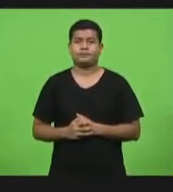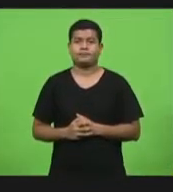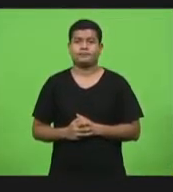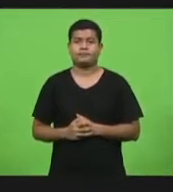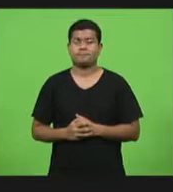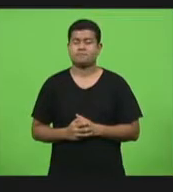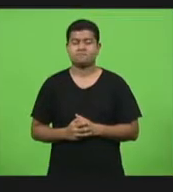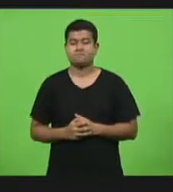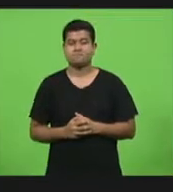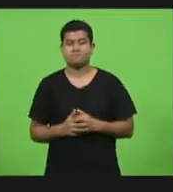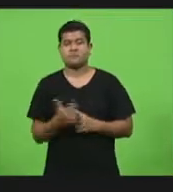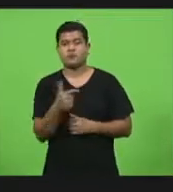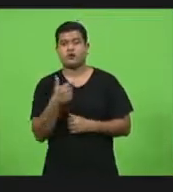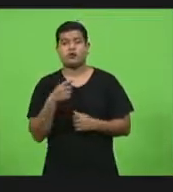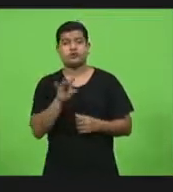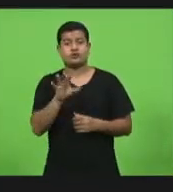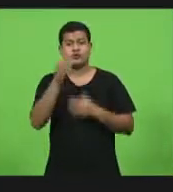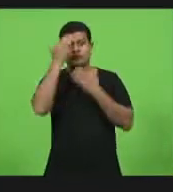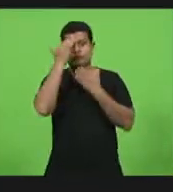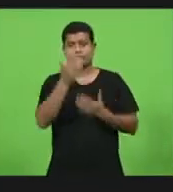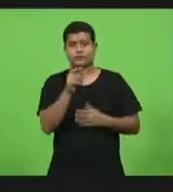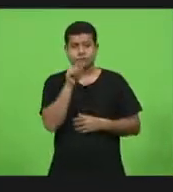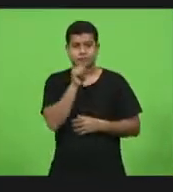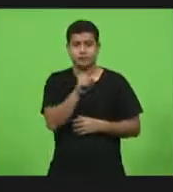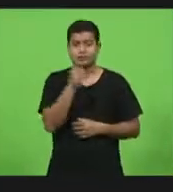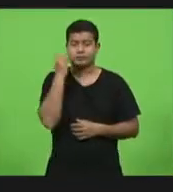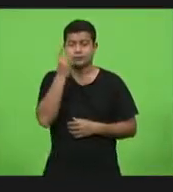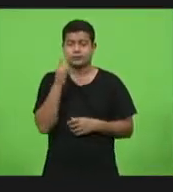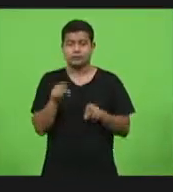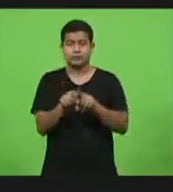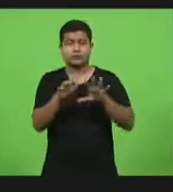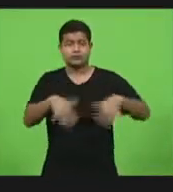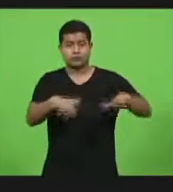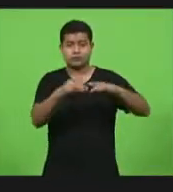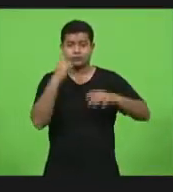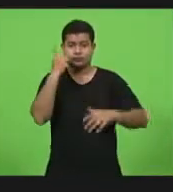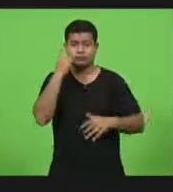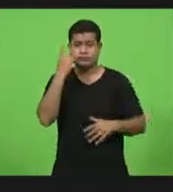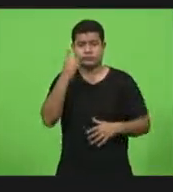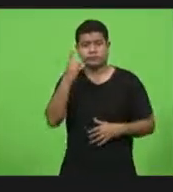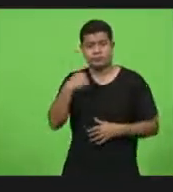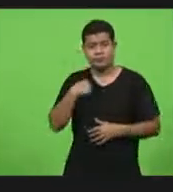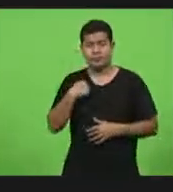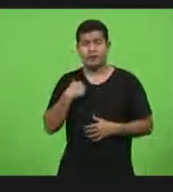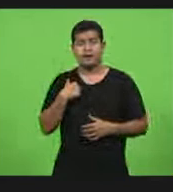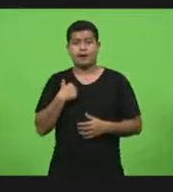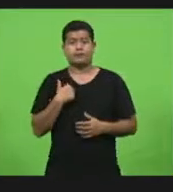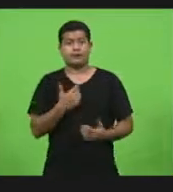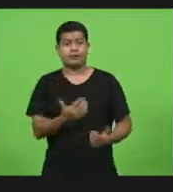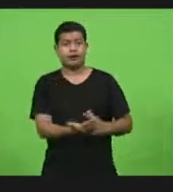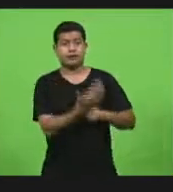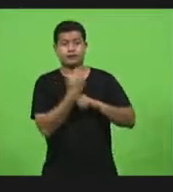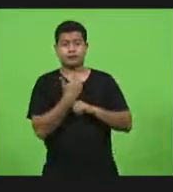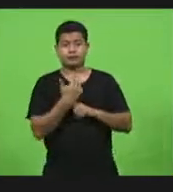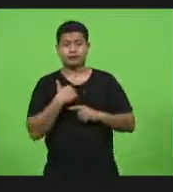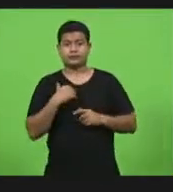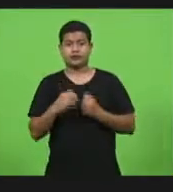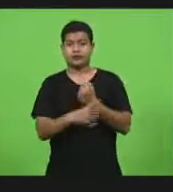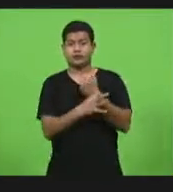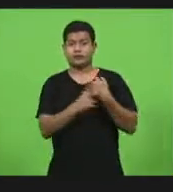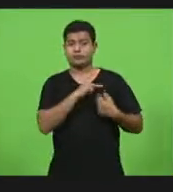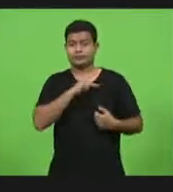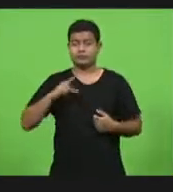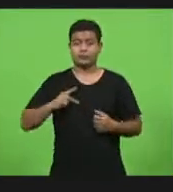Negativo, deputado, é só agradecer aos senhores, né, pela colaboração que tem com a segurança pública. Já fiz referência aqui às emendas parlamentares, que são